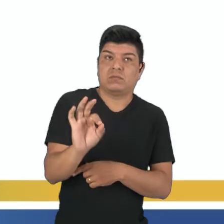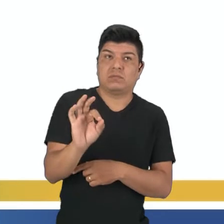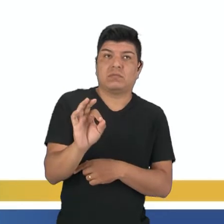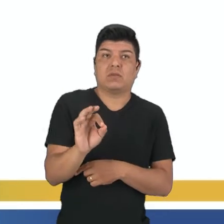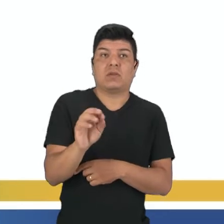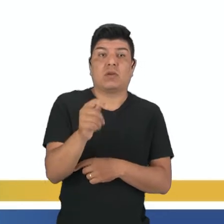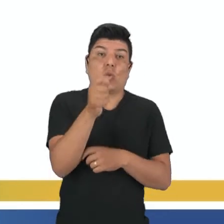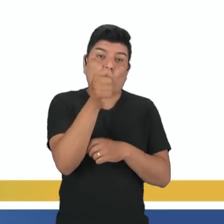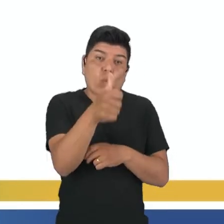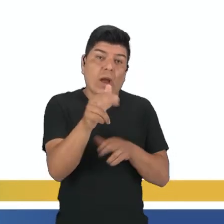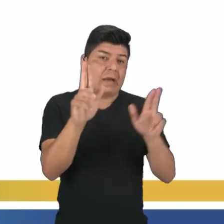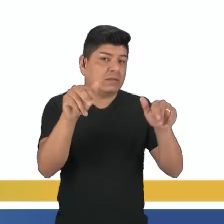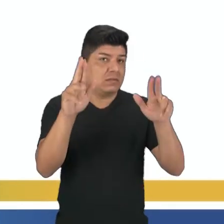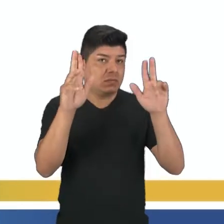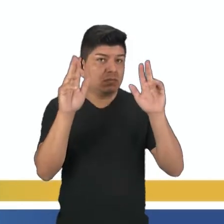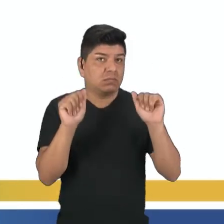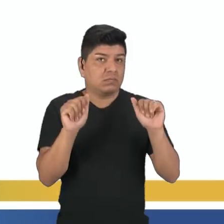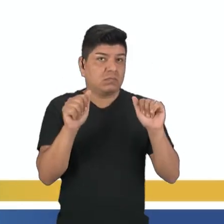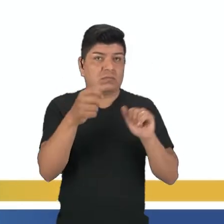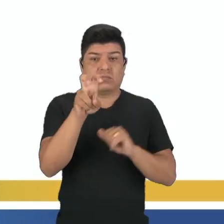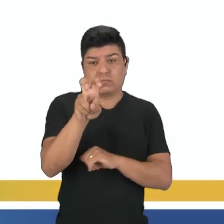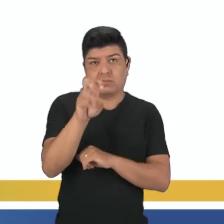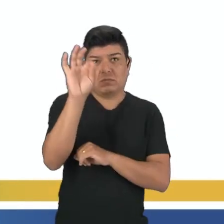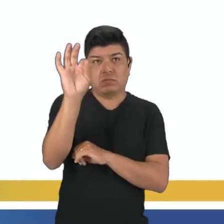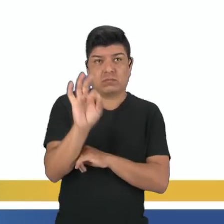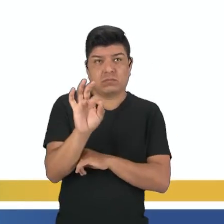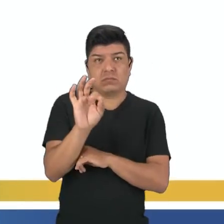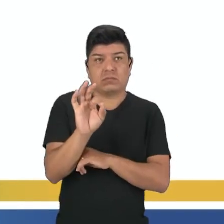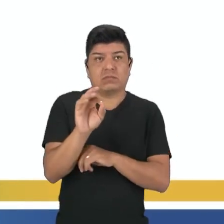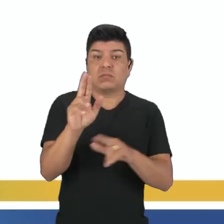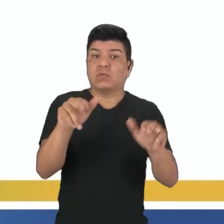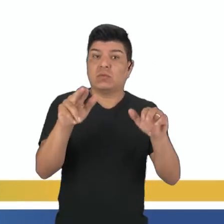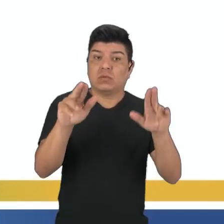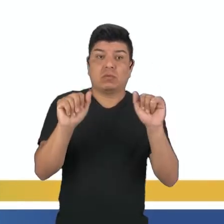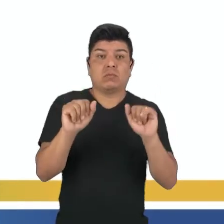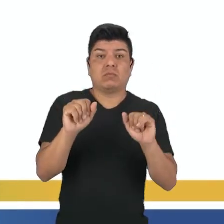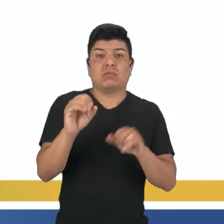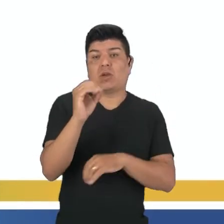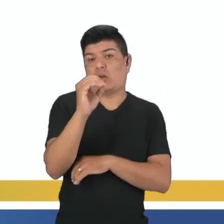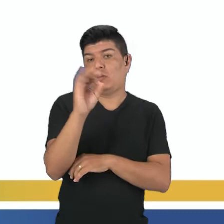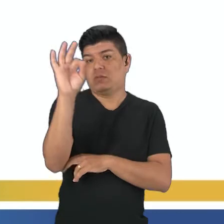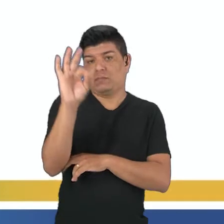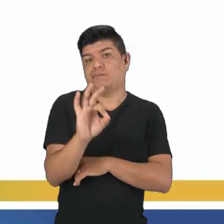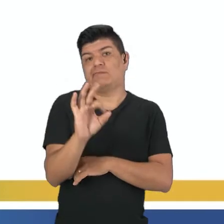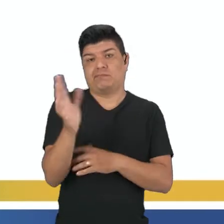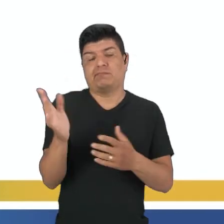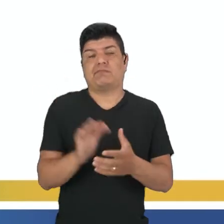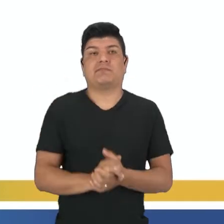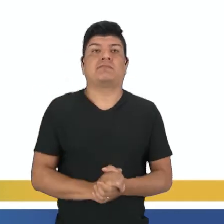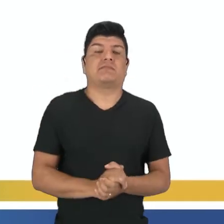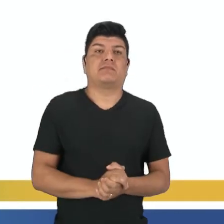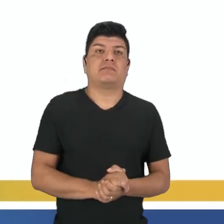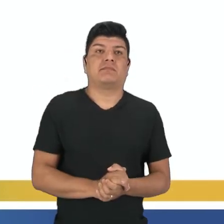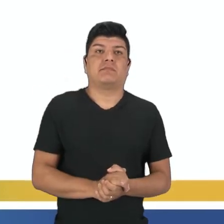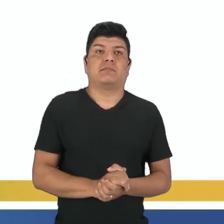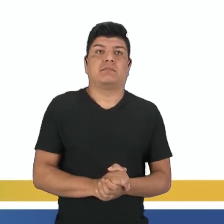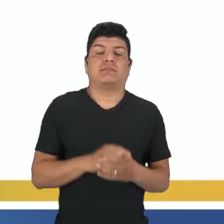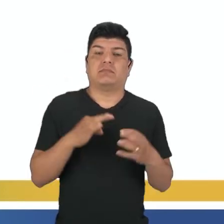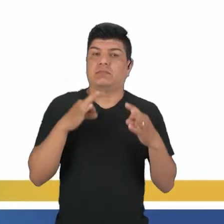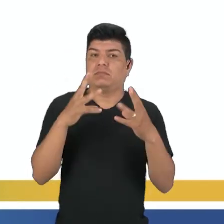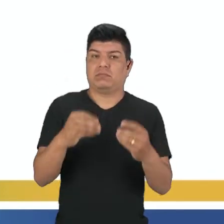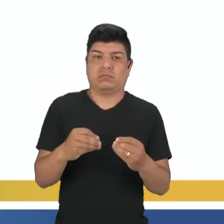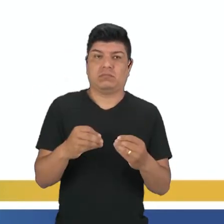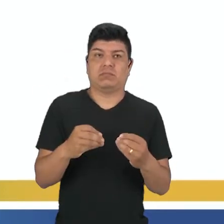25% e quase nunca 5%. E aí tem o nunca, né, que é aquela expressão de